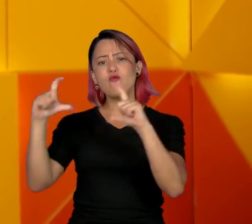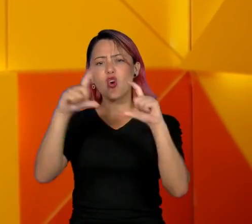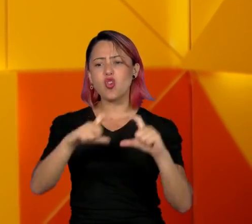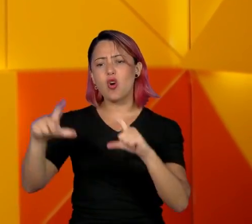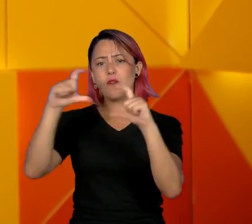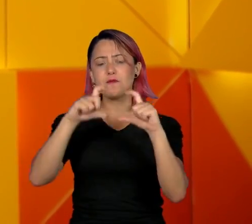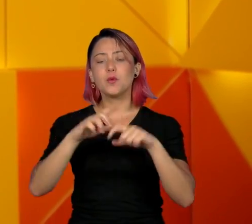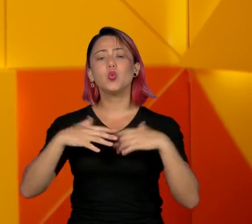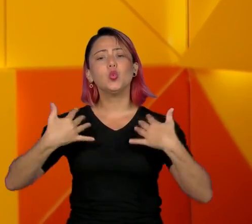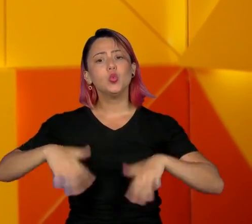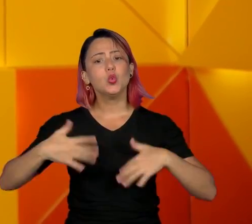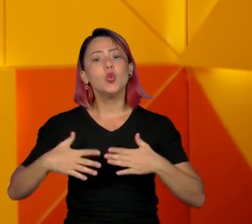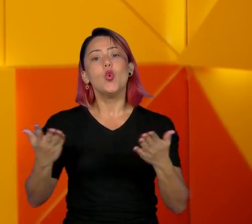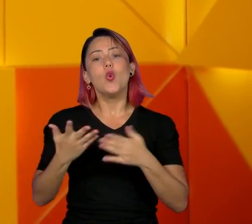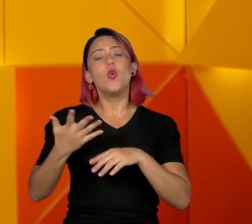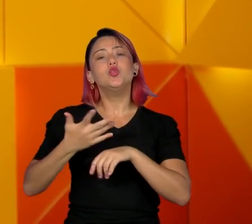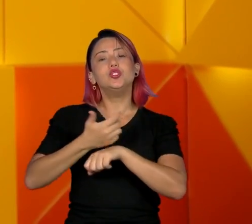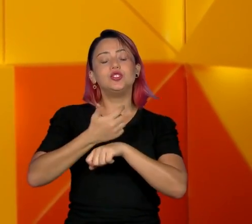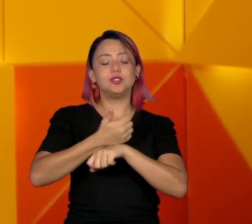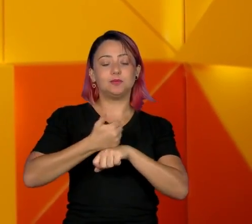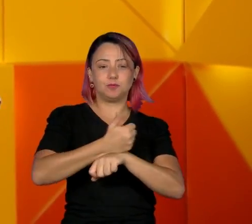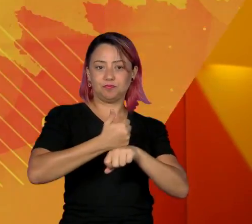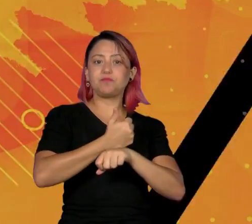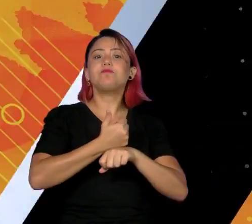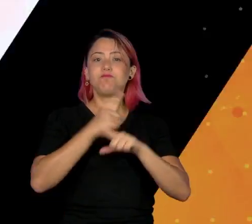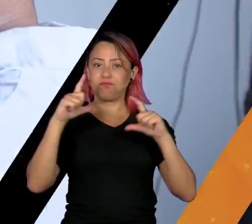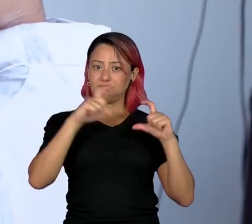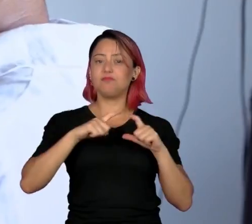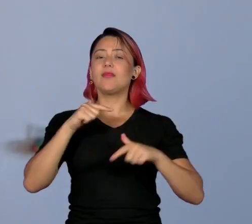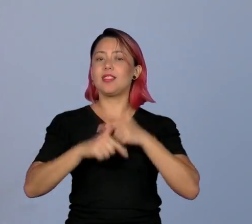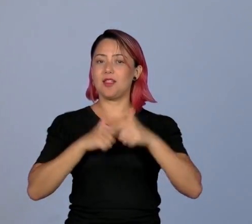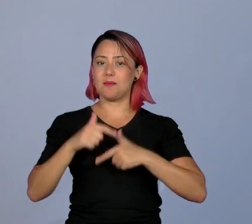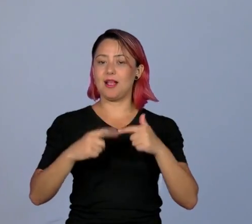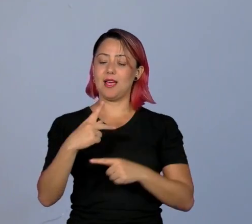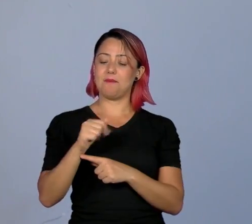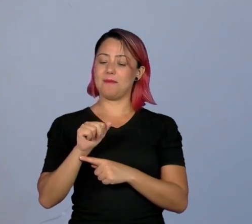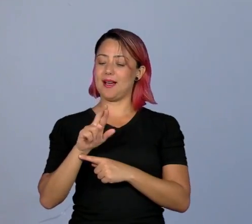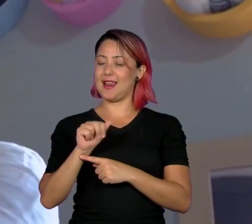em Paraisópolis, aqui na Zona Sul de São Paulo.